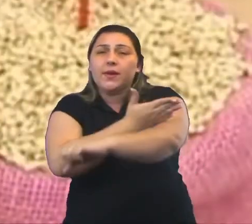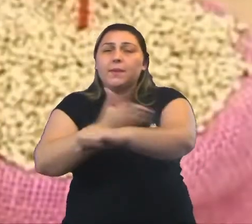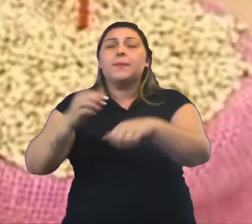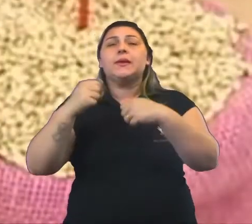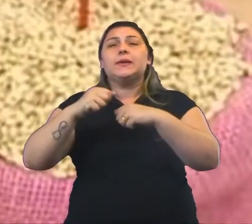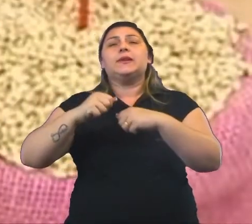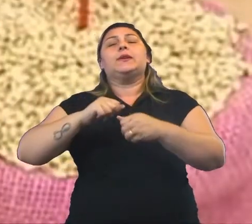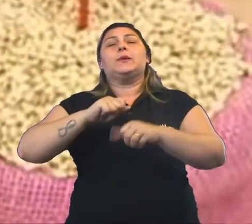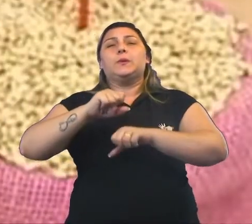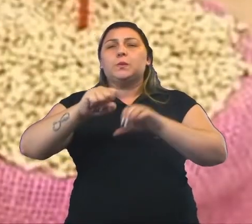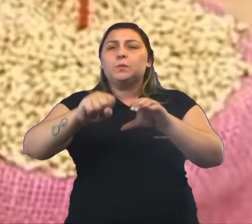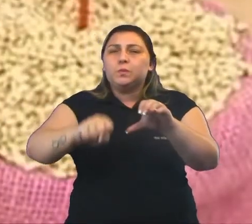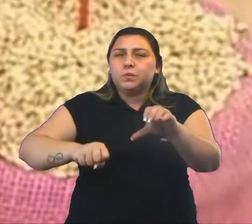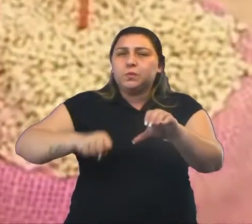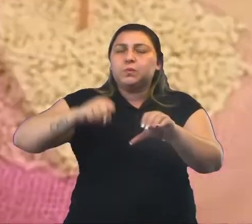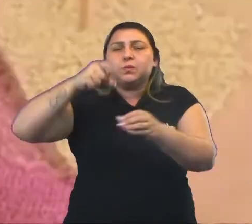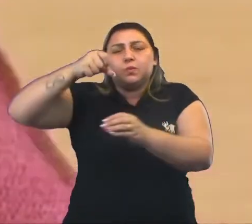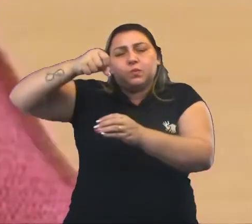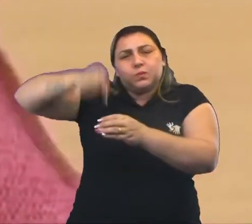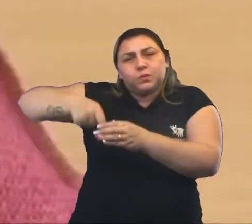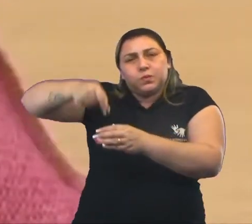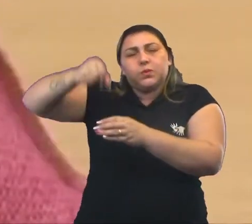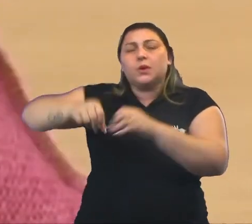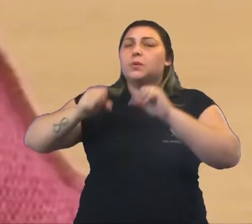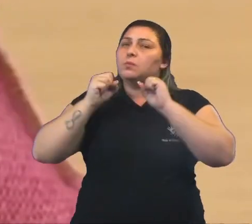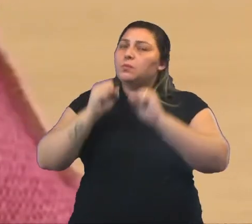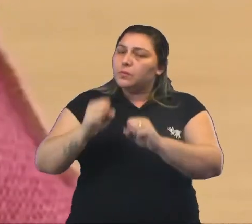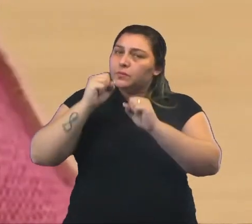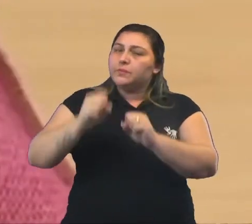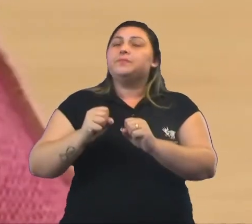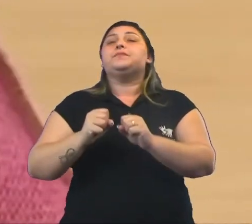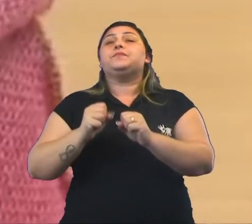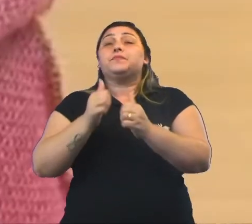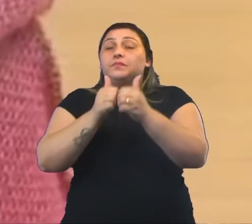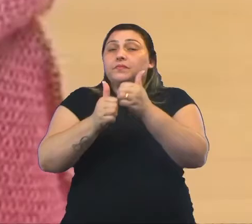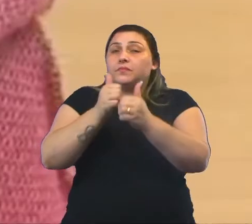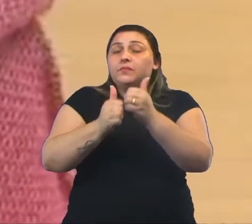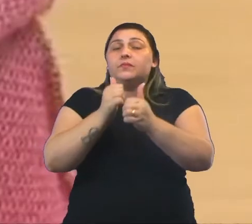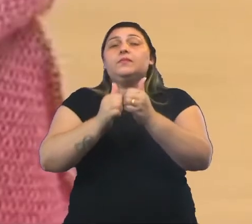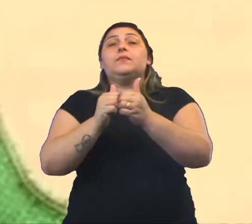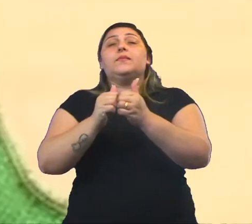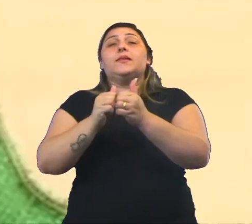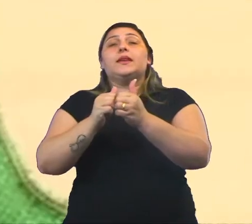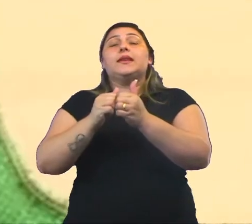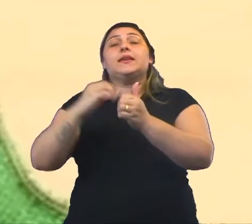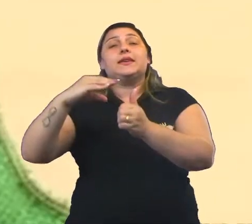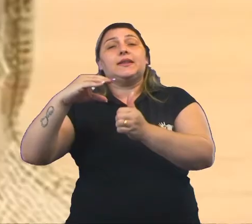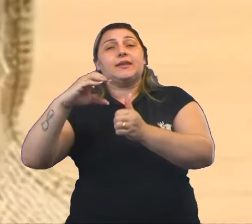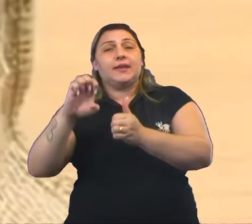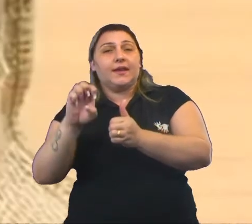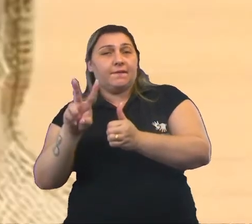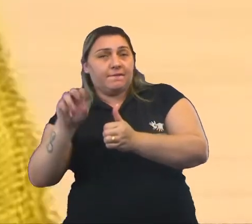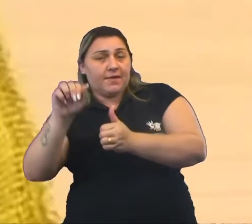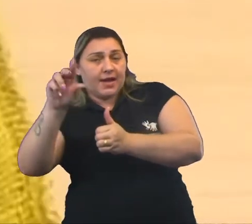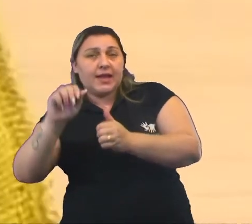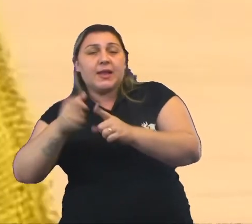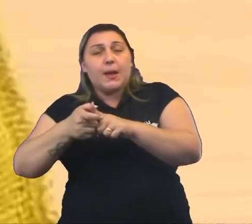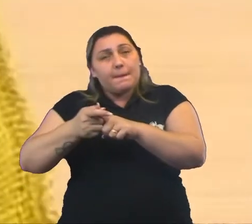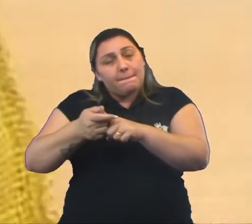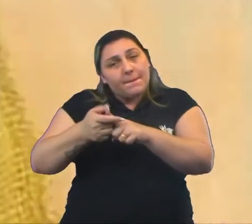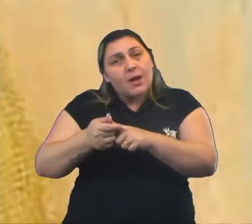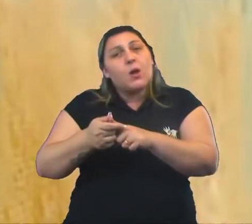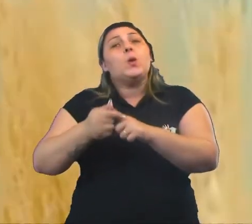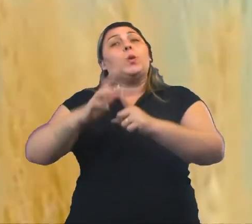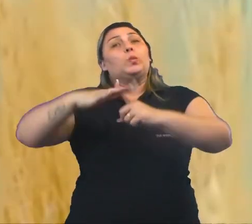temos que moer algum tipo de grão. Pode ser grão de arroz, cevada, centeio, milho